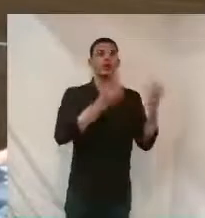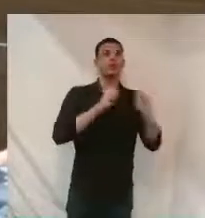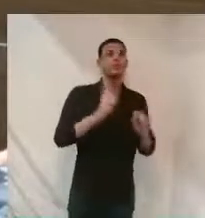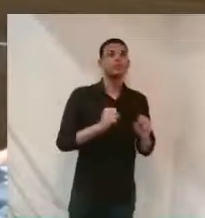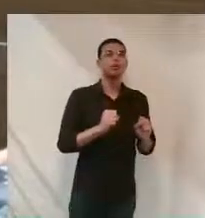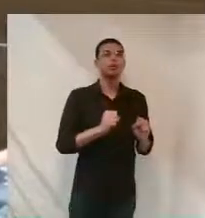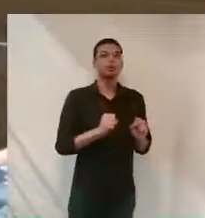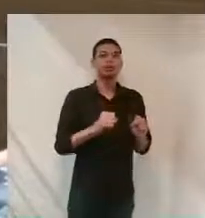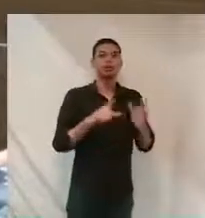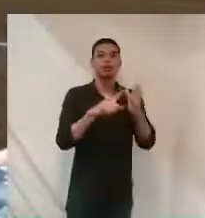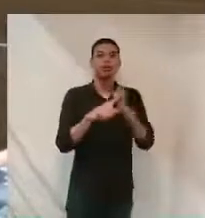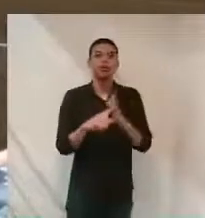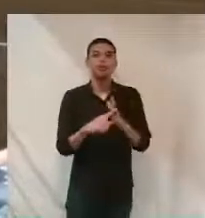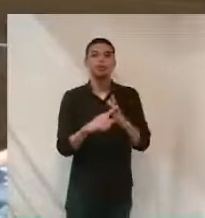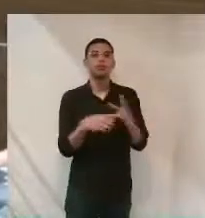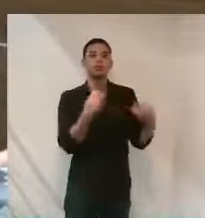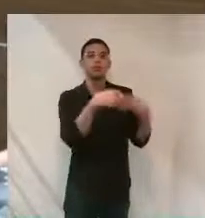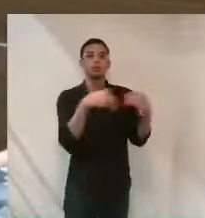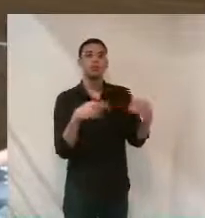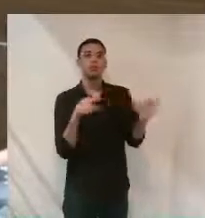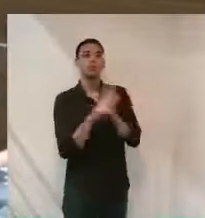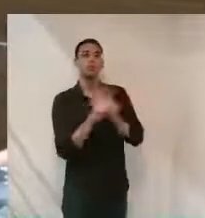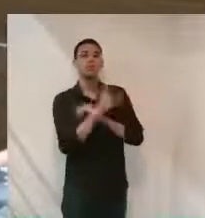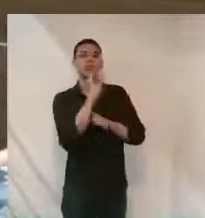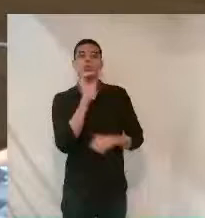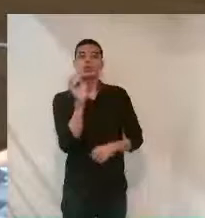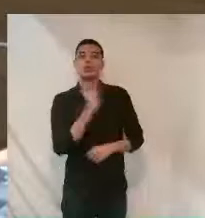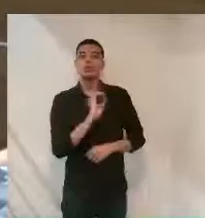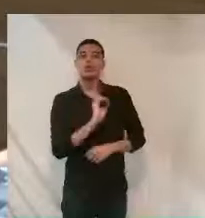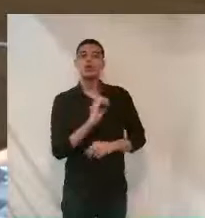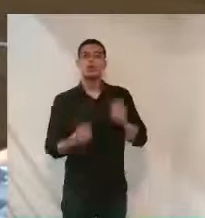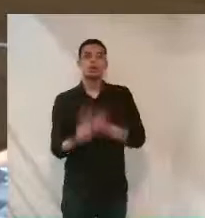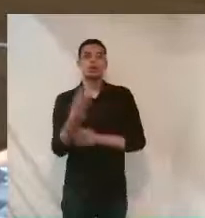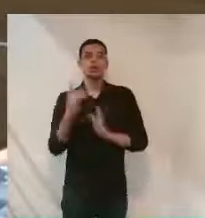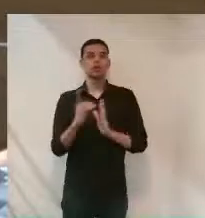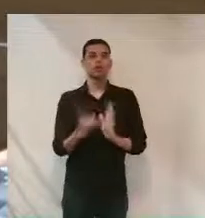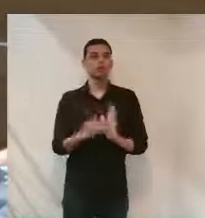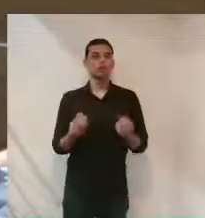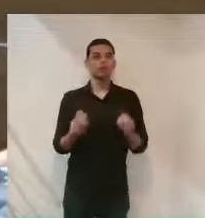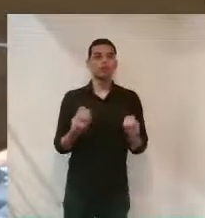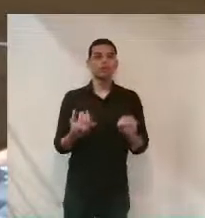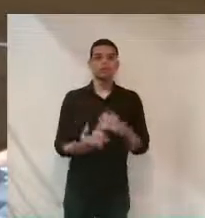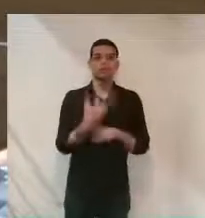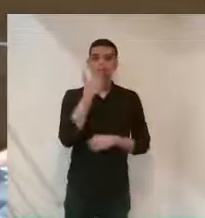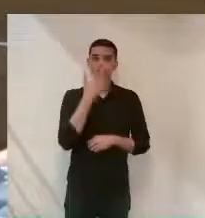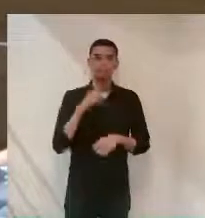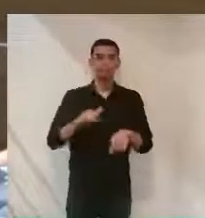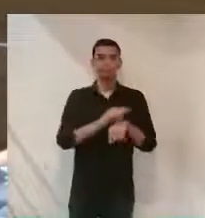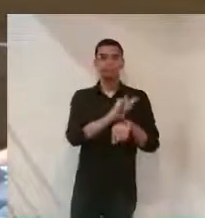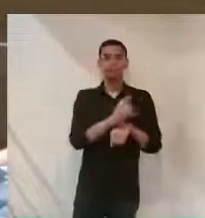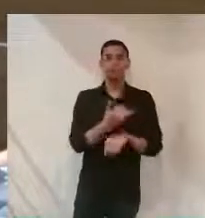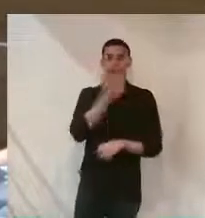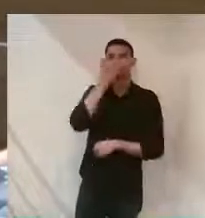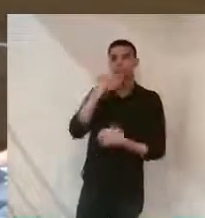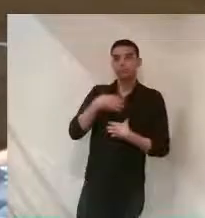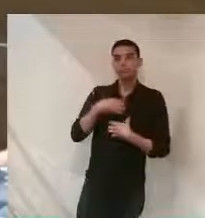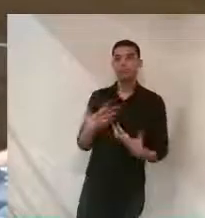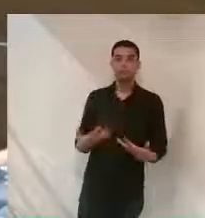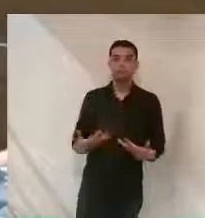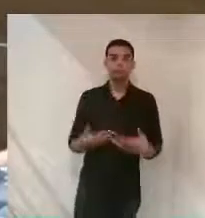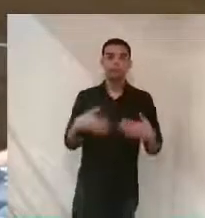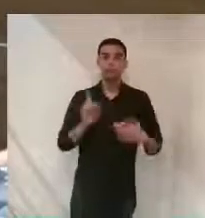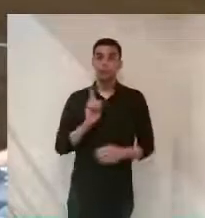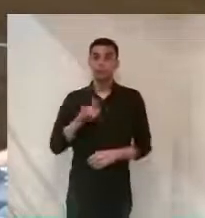ele é 100% reaproveitado, mas não necessariamente para embalagem. Ele pode ser reaproveitado para construção civil, ele pode ser reaproveitado para o